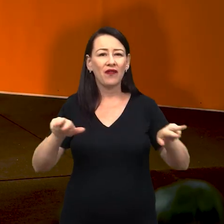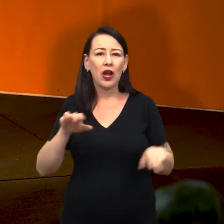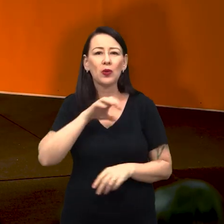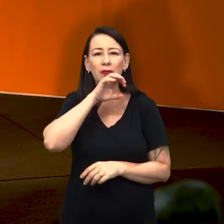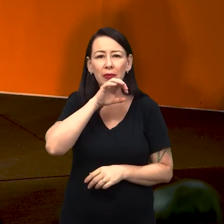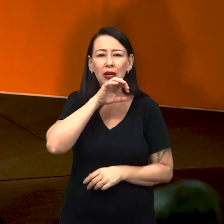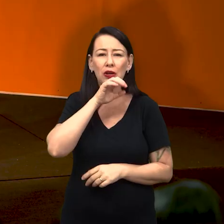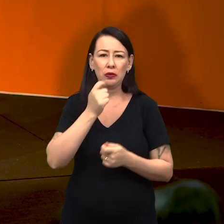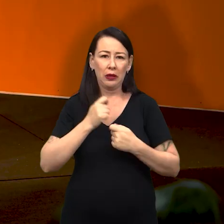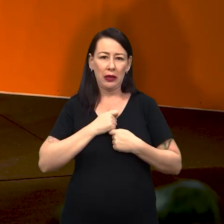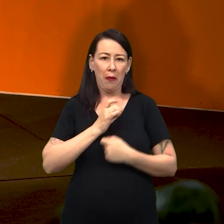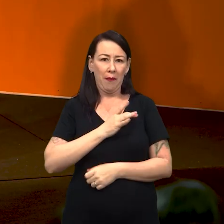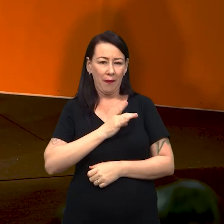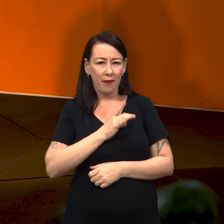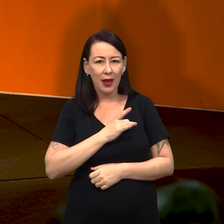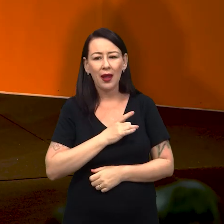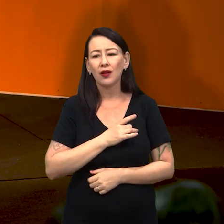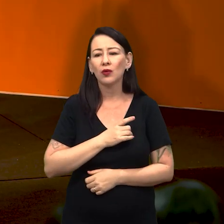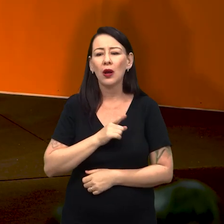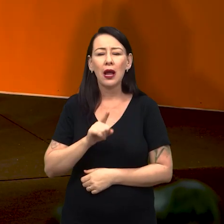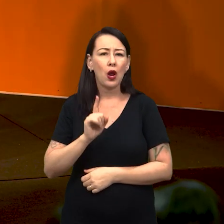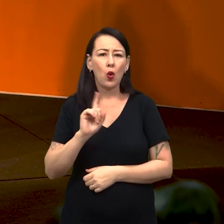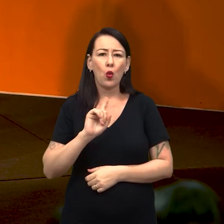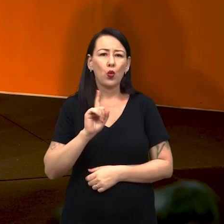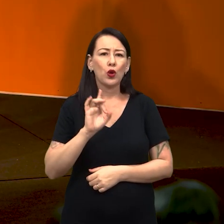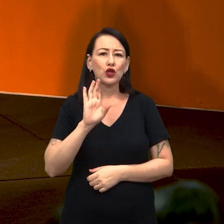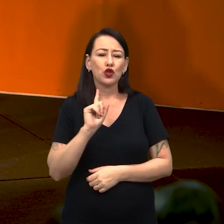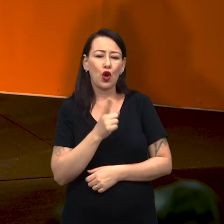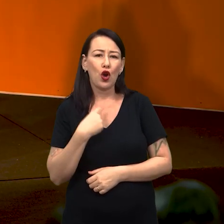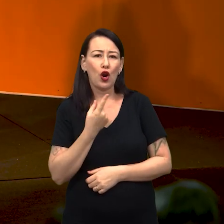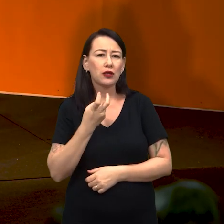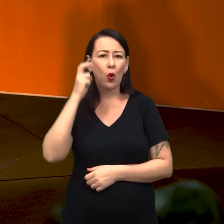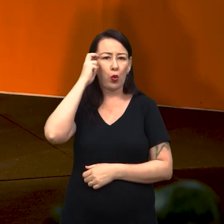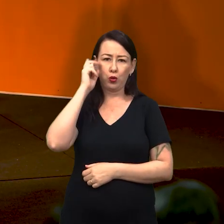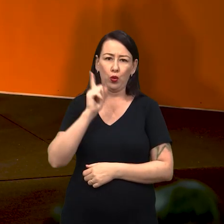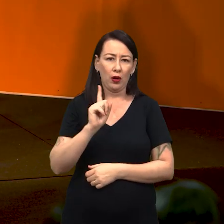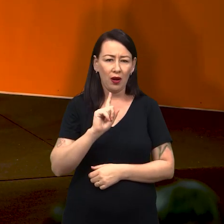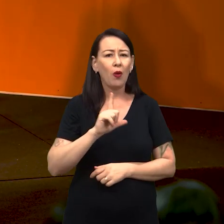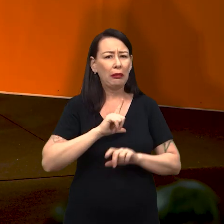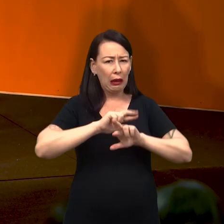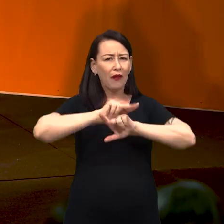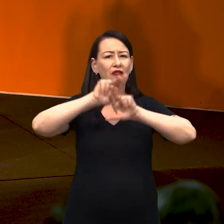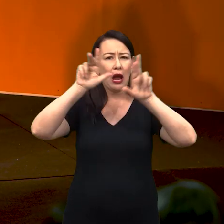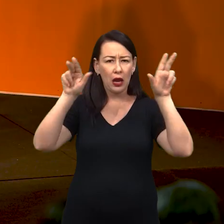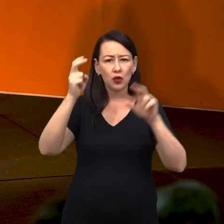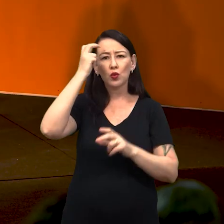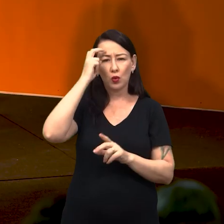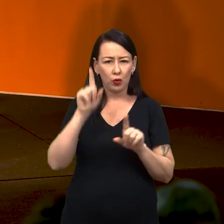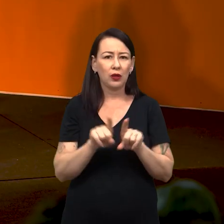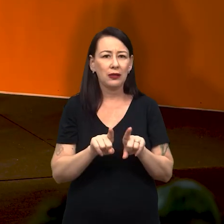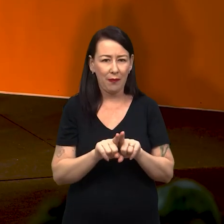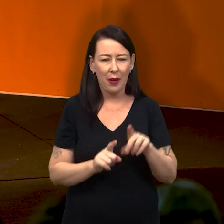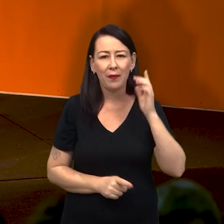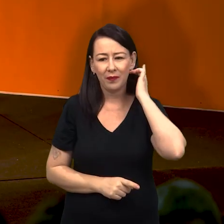esses bichos, esses elementos do medo, não estão presentes só na nossa cultura. Eles estão em outras